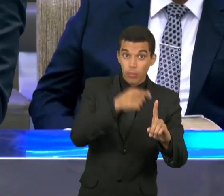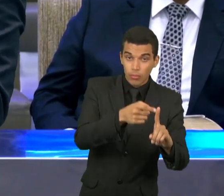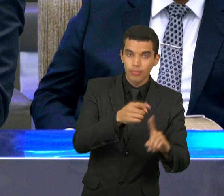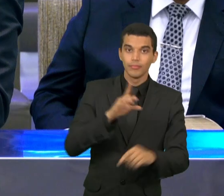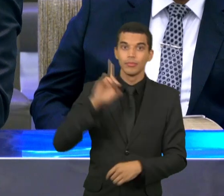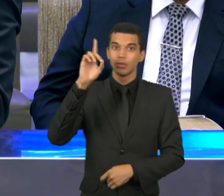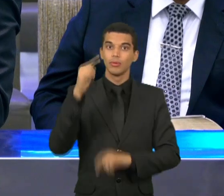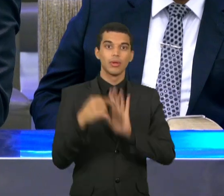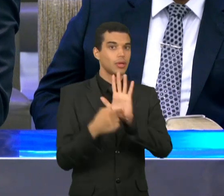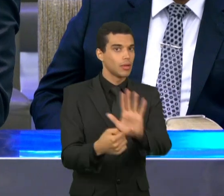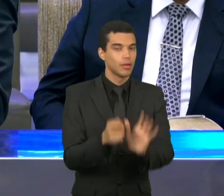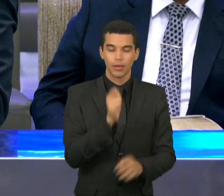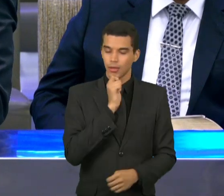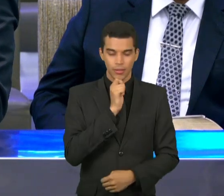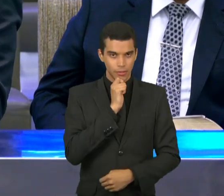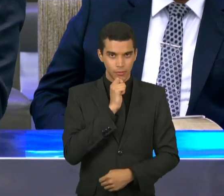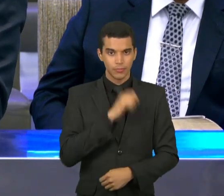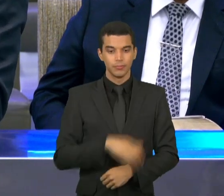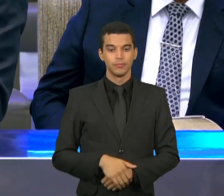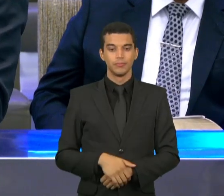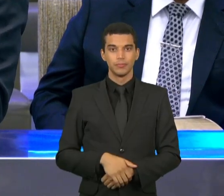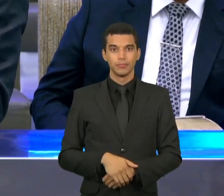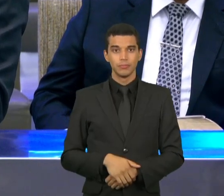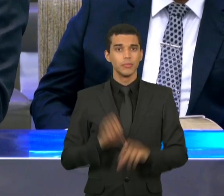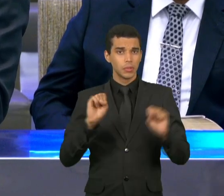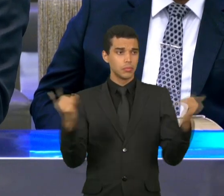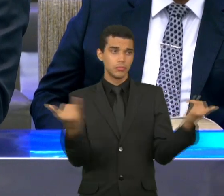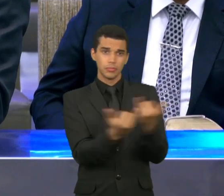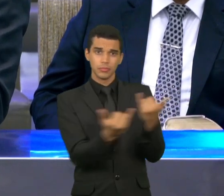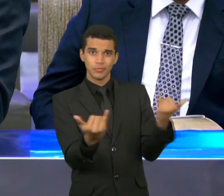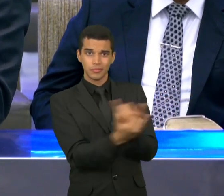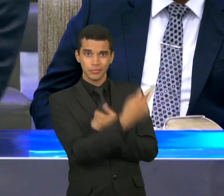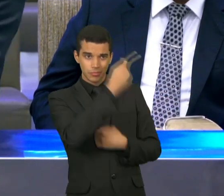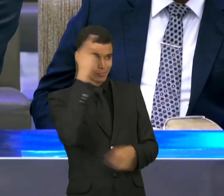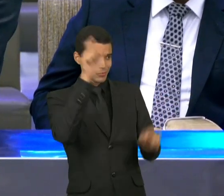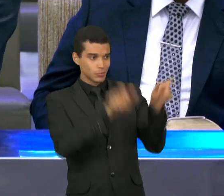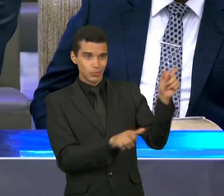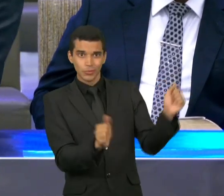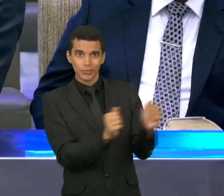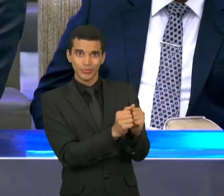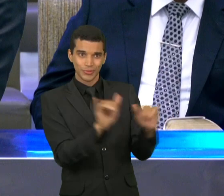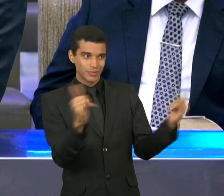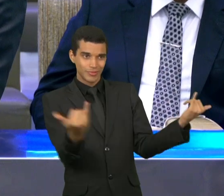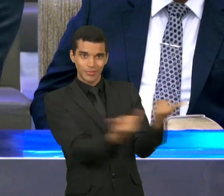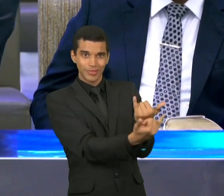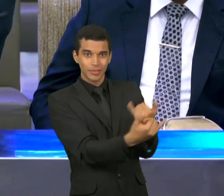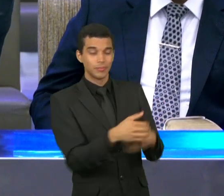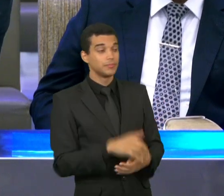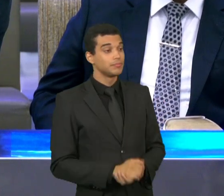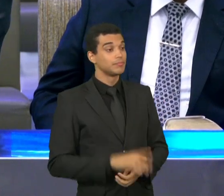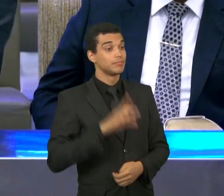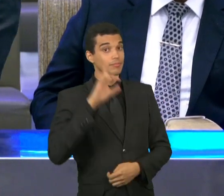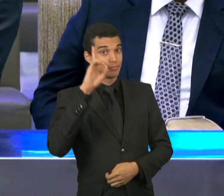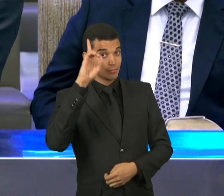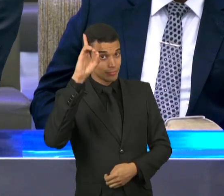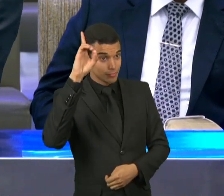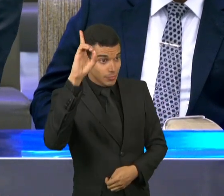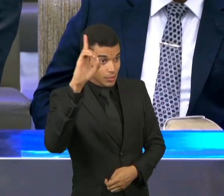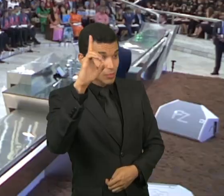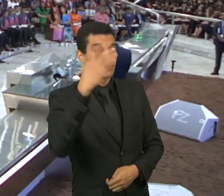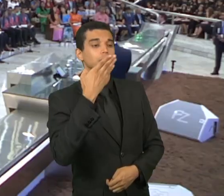não se revelou. Será que você pode dizer para quem está do seu lado? Diga para quem está do seu lado: Deus tem te dado